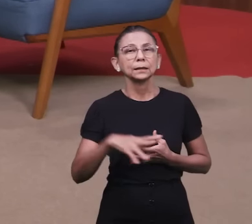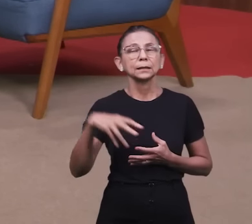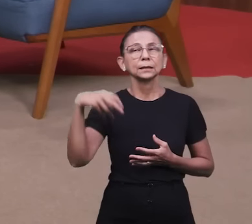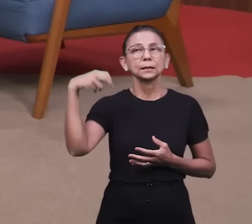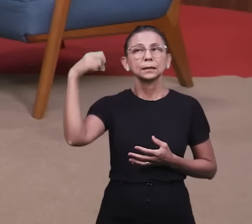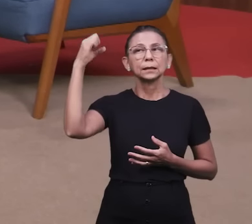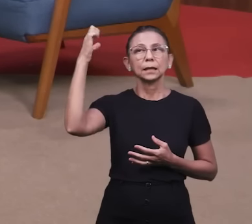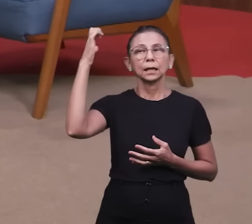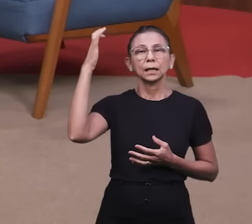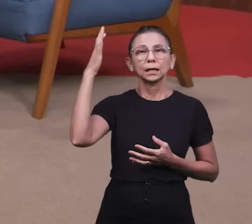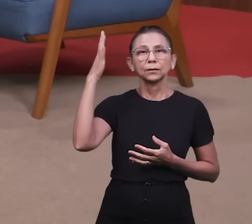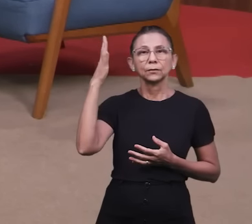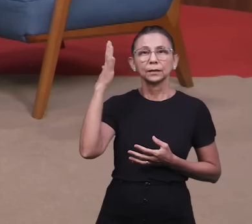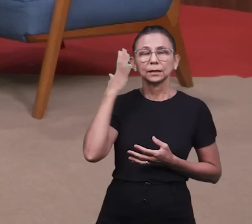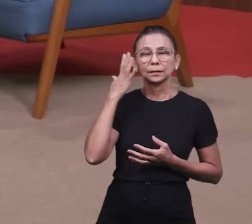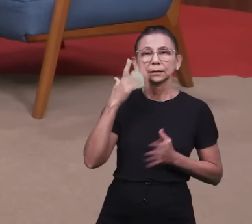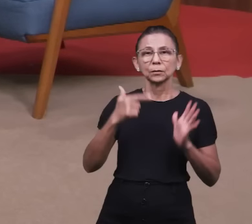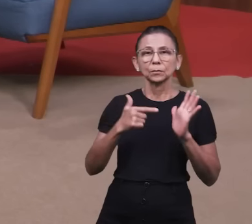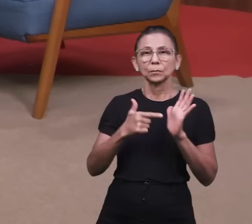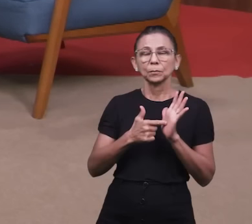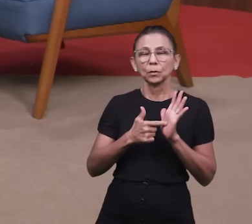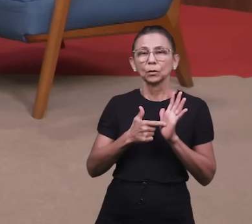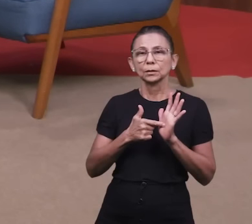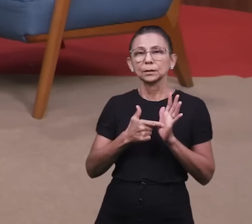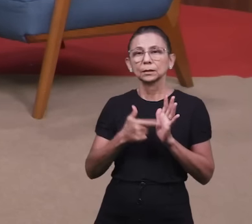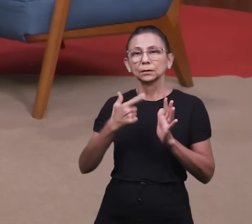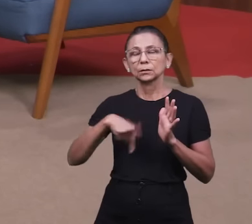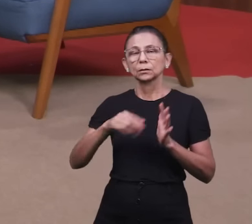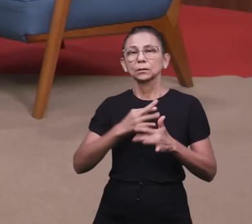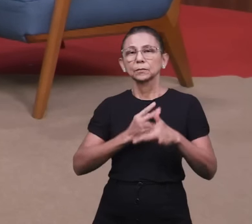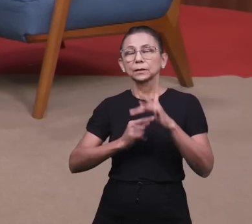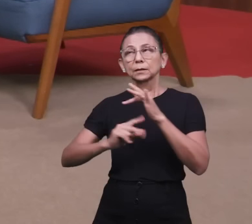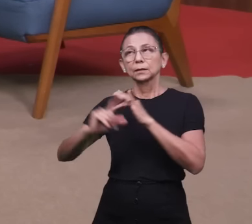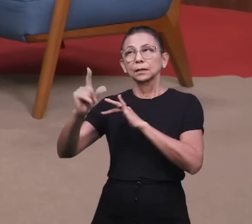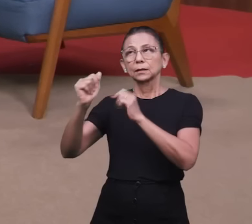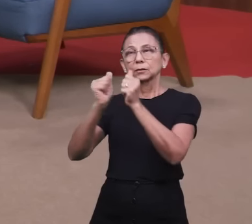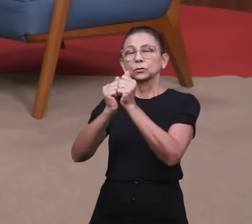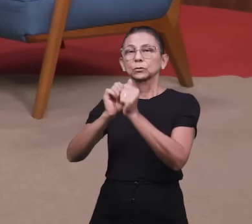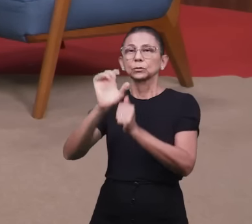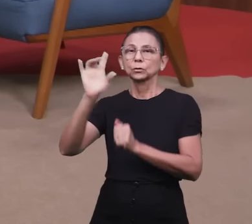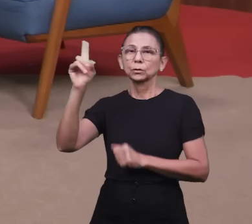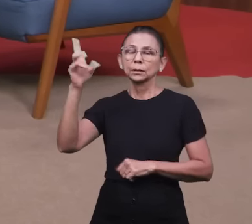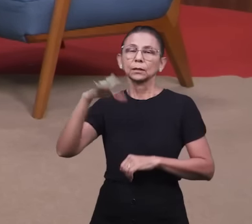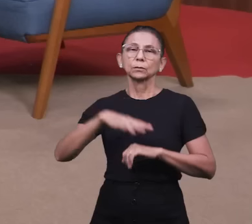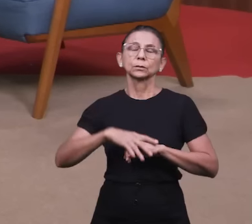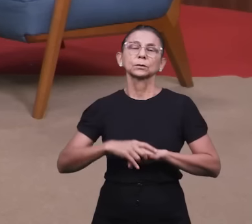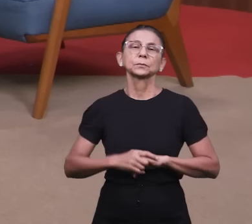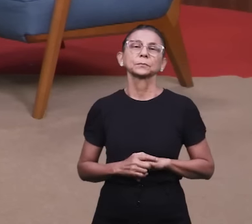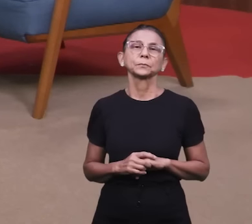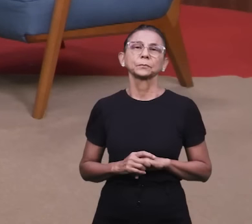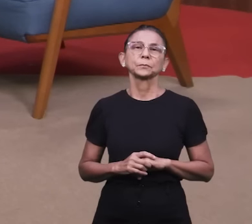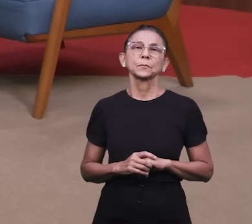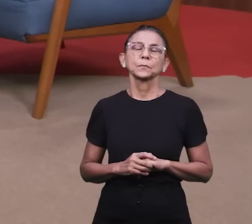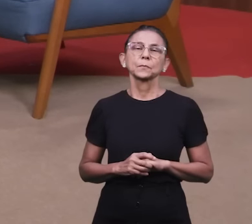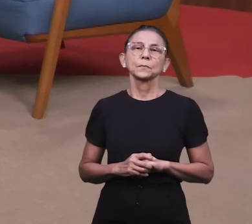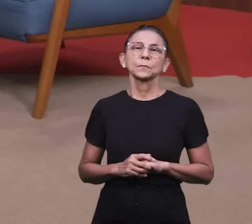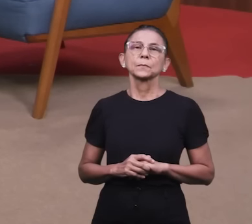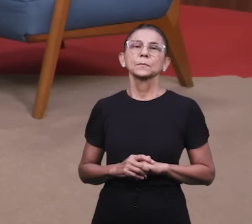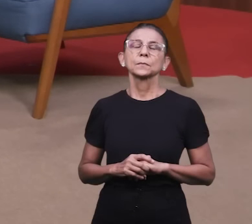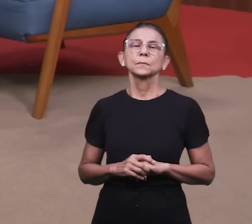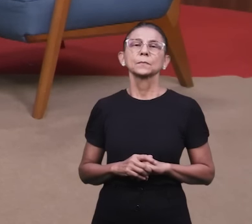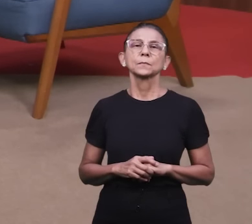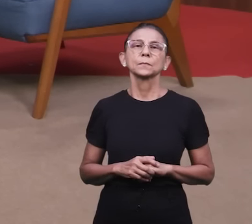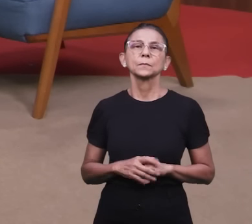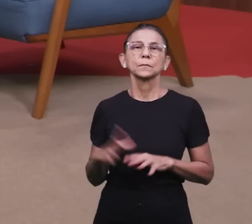onde nós vamos que é a vida eterna com Deus glória a Jesus ele resume o projeto e